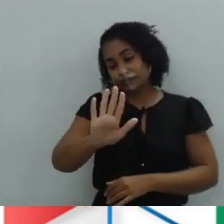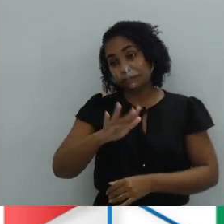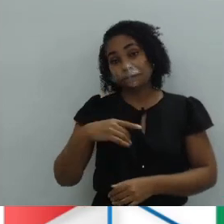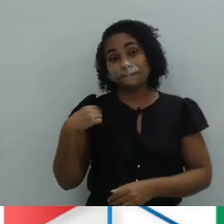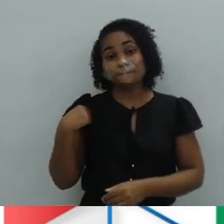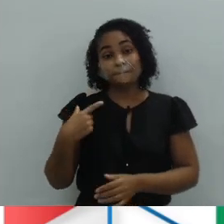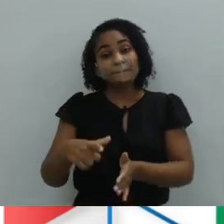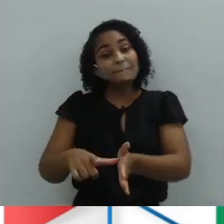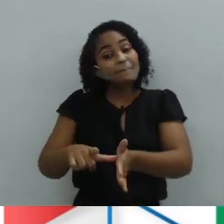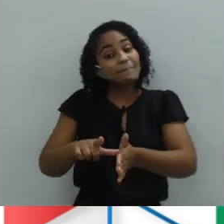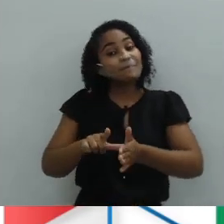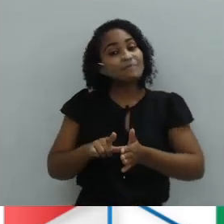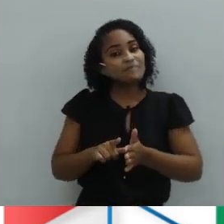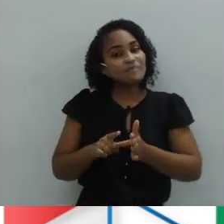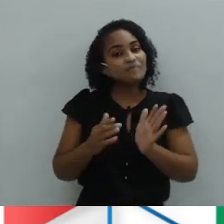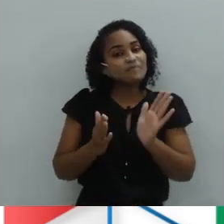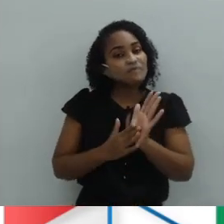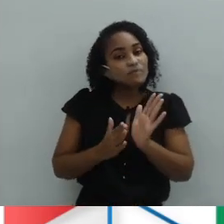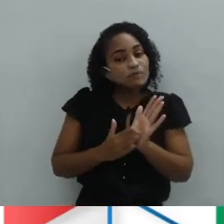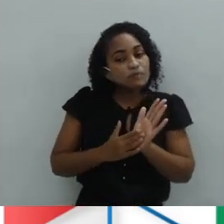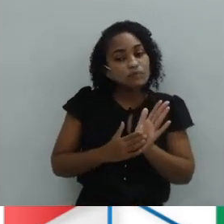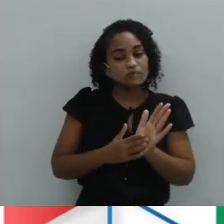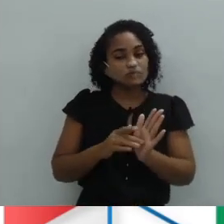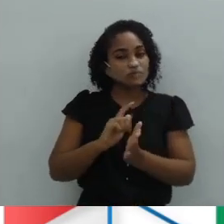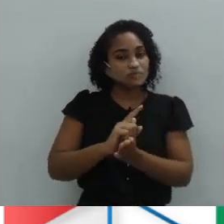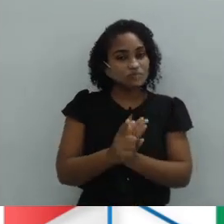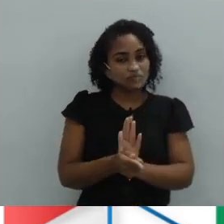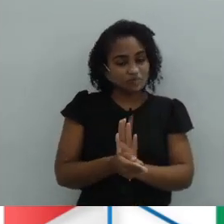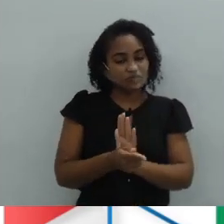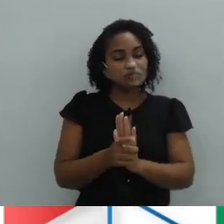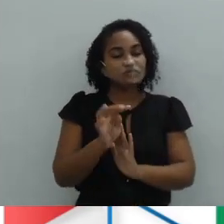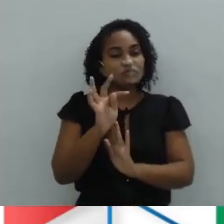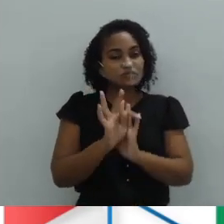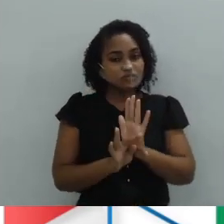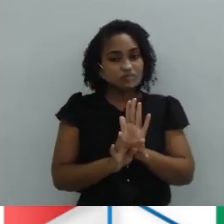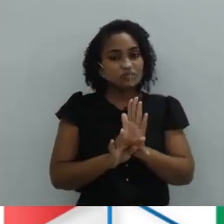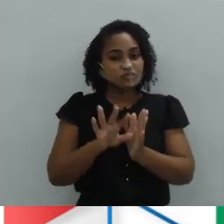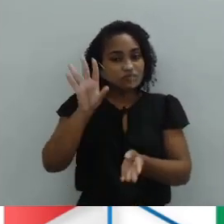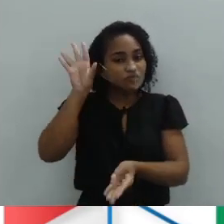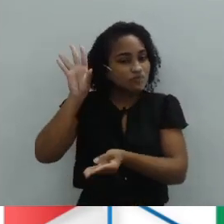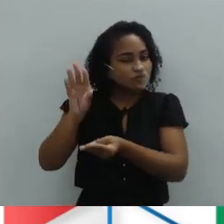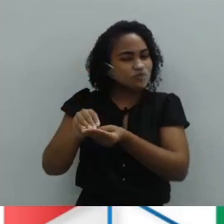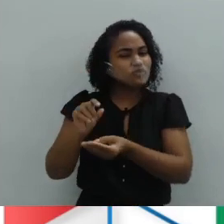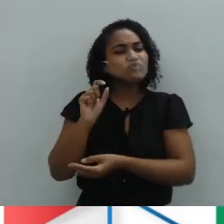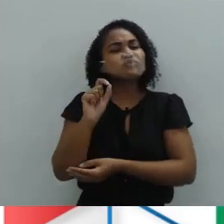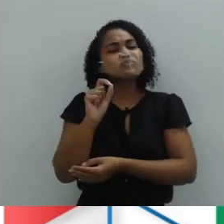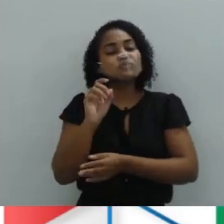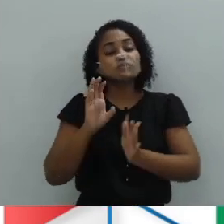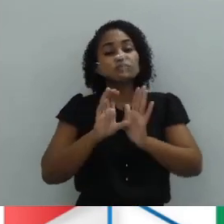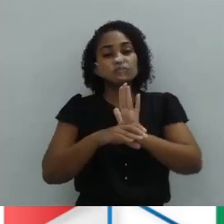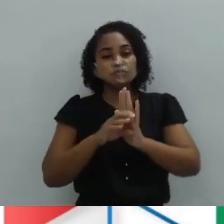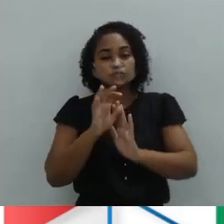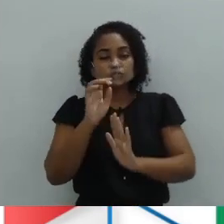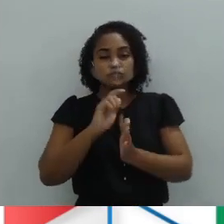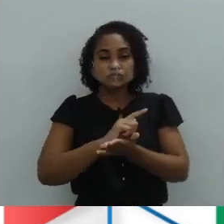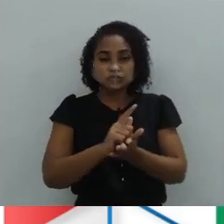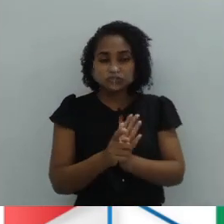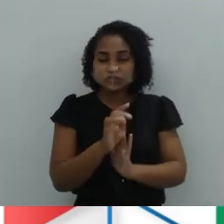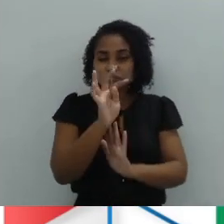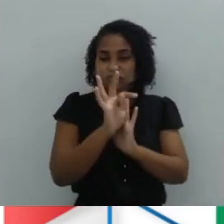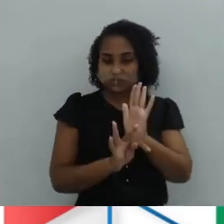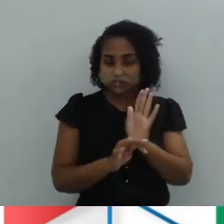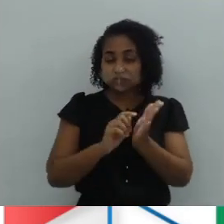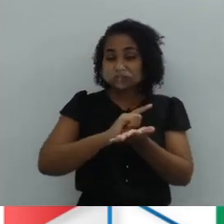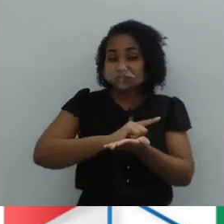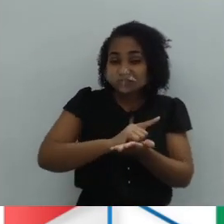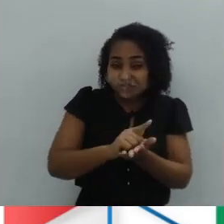de trabalhar propriamente com esse gênero textual, deixa eu revisar com vocês o que seriam gêneros textuais.